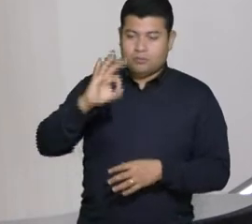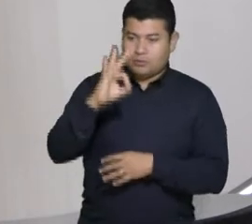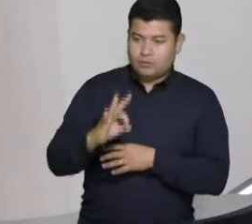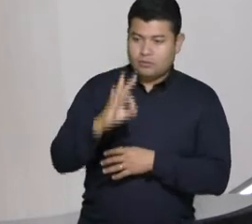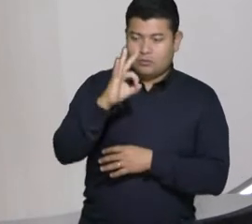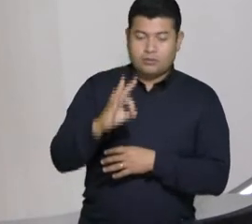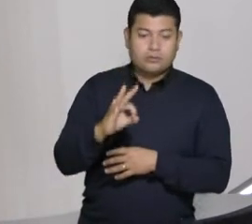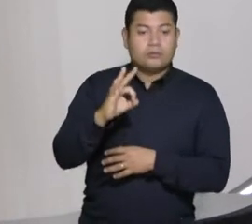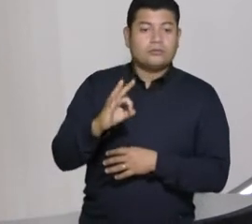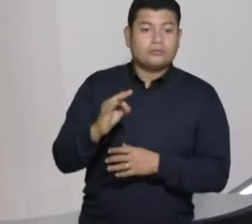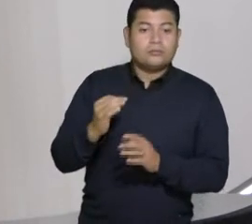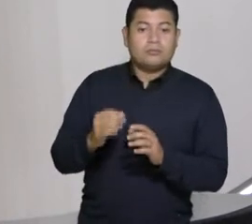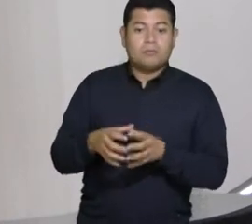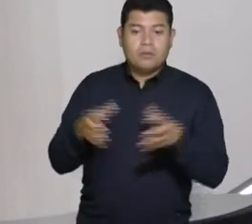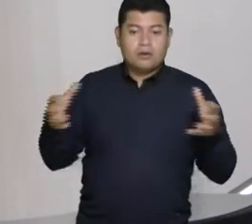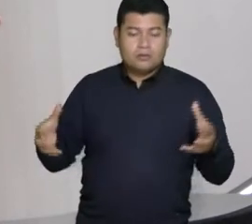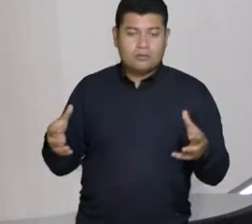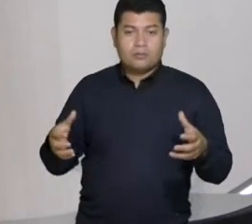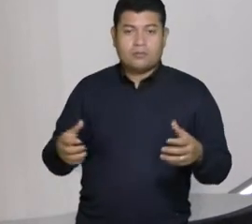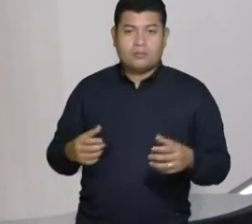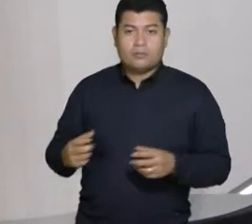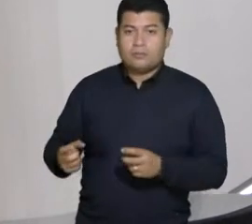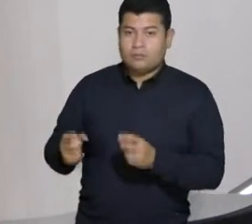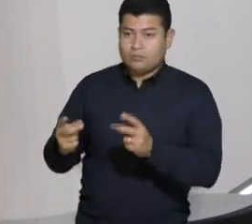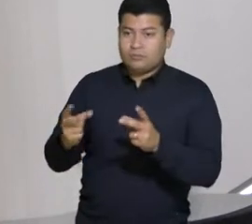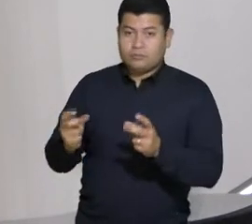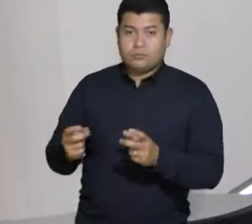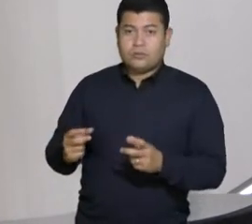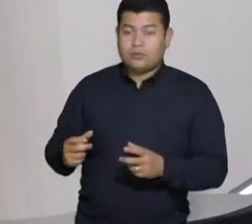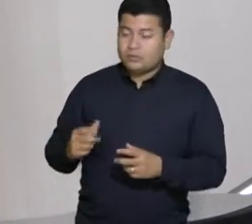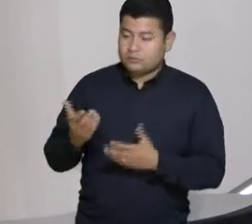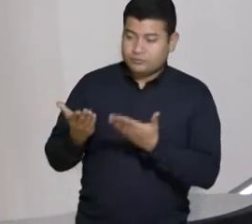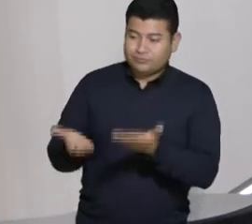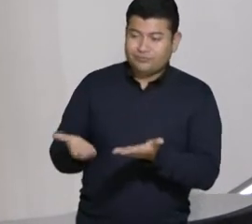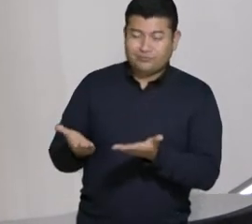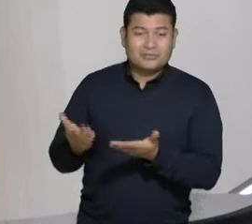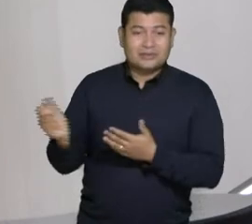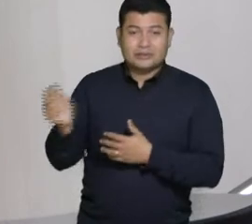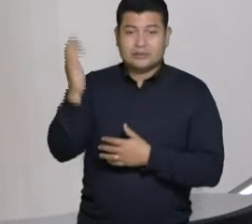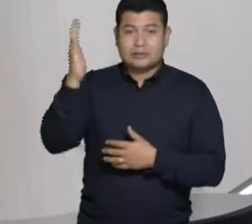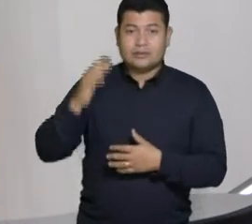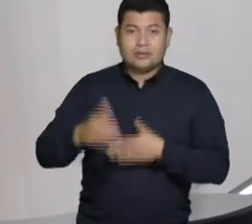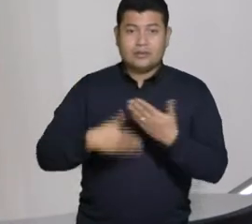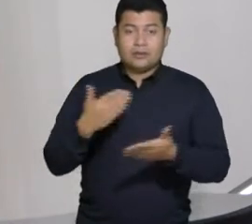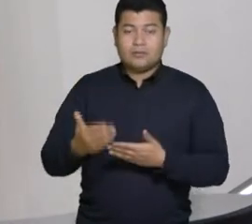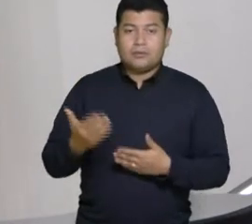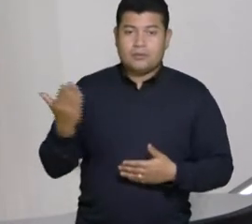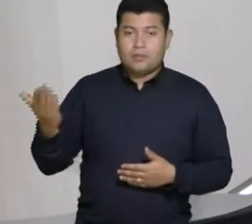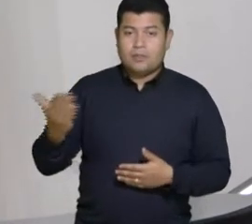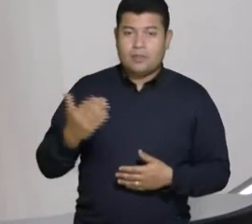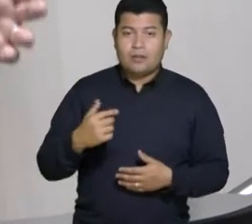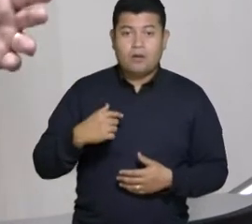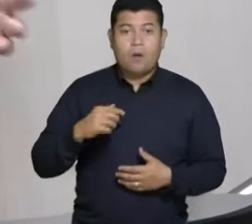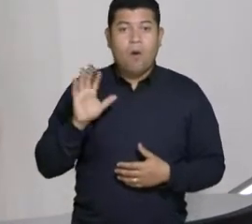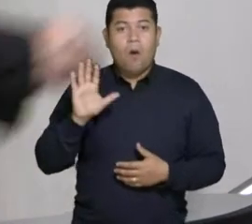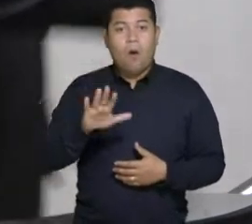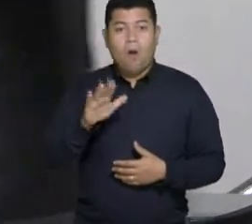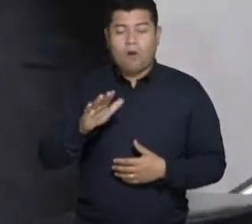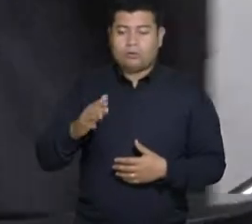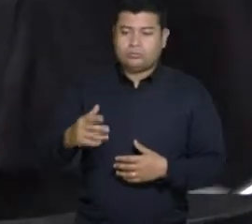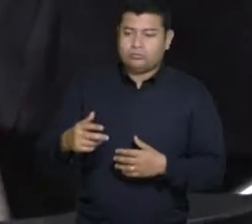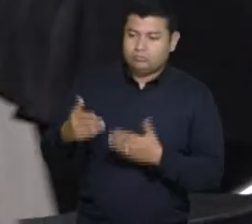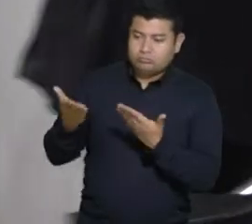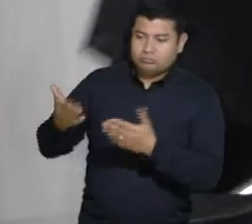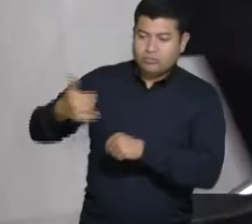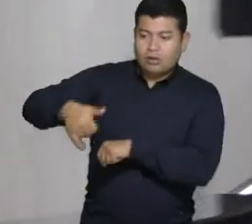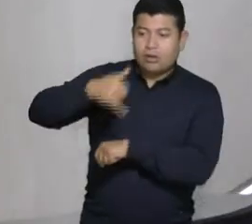acionista majoritário e vende por um preço absoluto e ainda tem a cara de pau a Petrobras de falar o petróleo é nosso